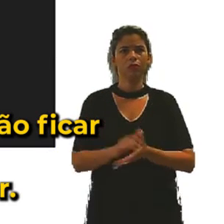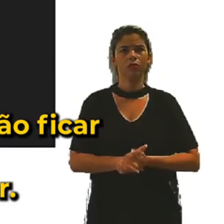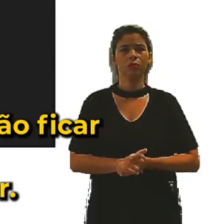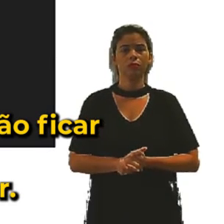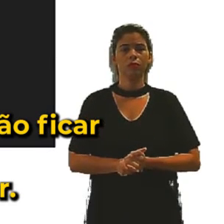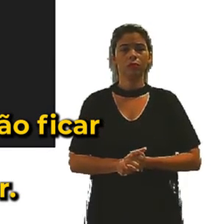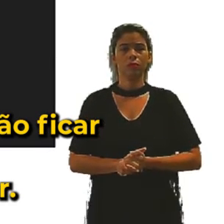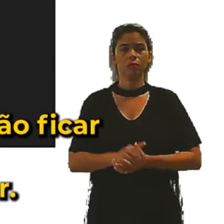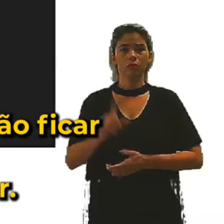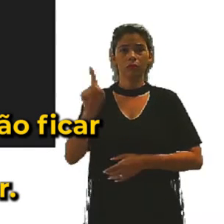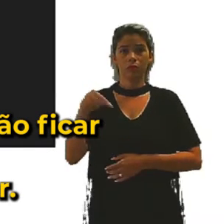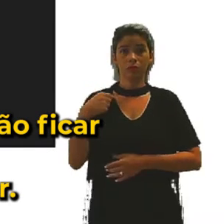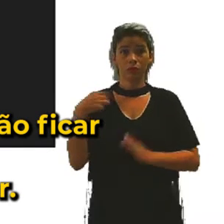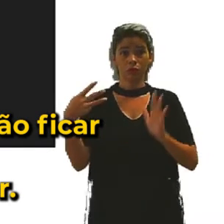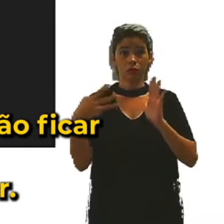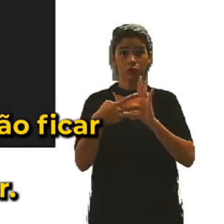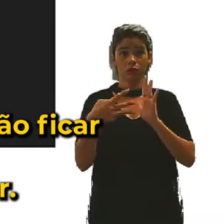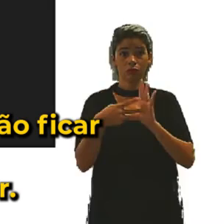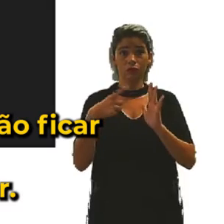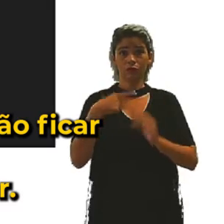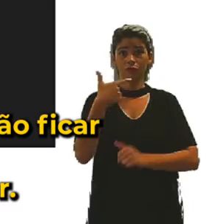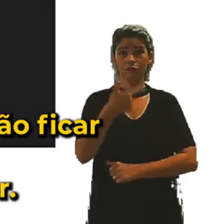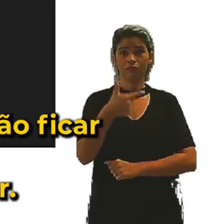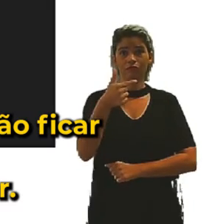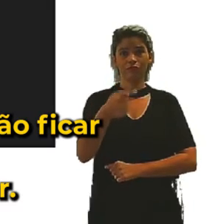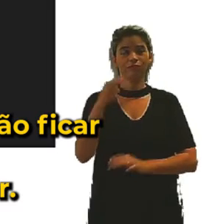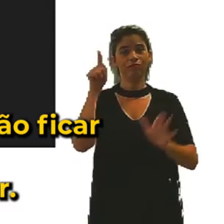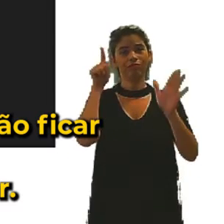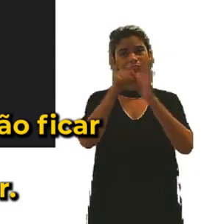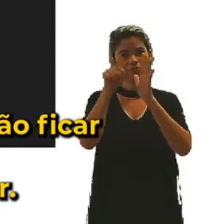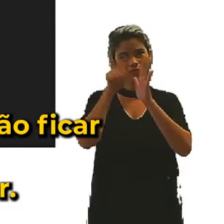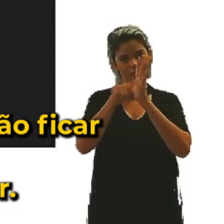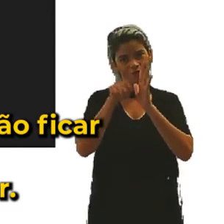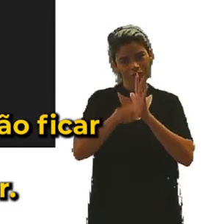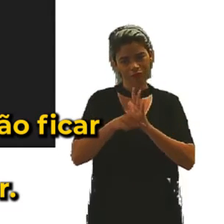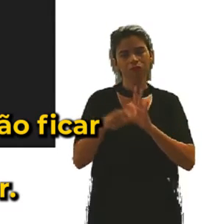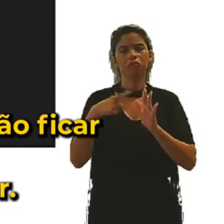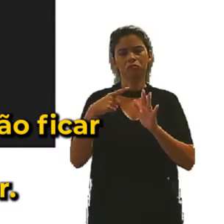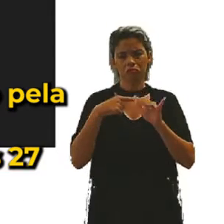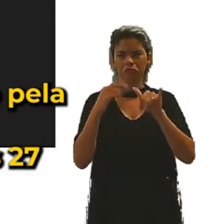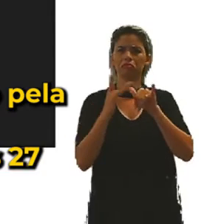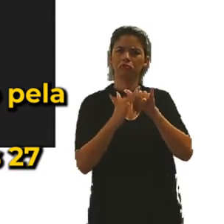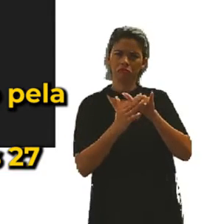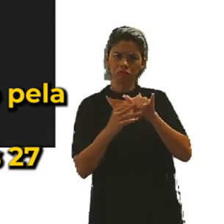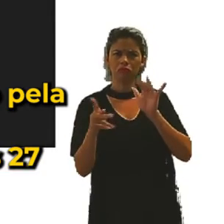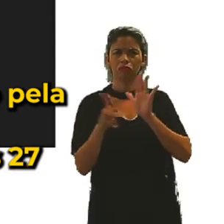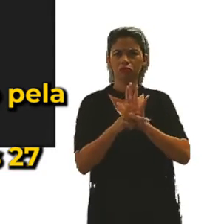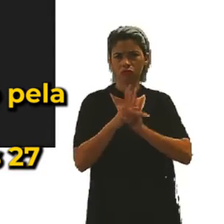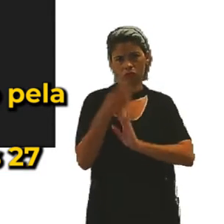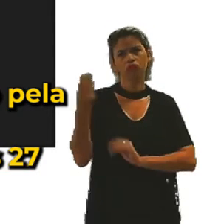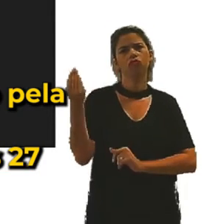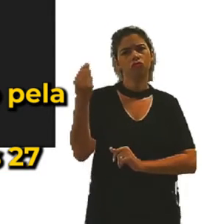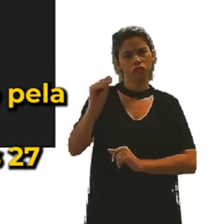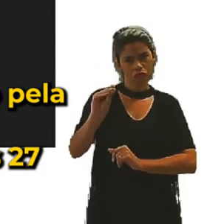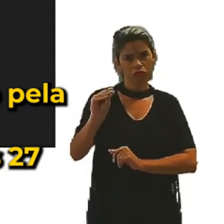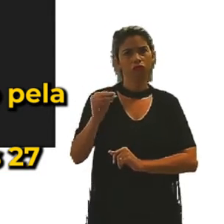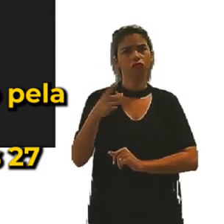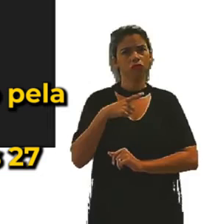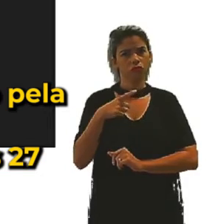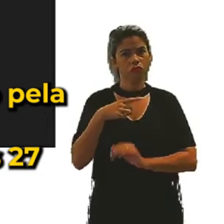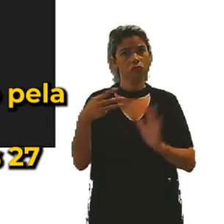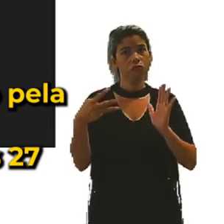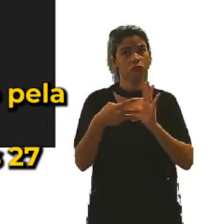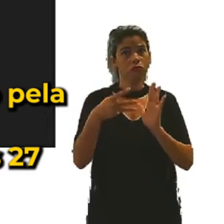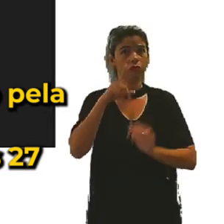então, o formulário ele tem 27 perguntas, né, que vão ficar aí no YouTube, a equipe do Núcleo Judiciário da Mulher vai colocar o formulário